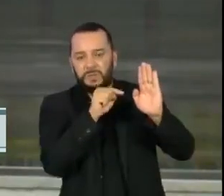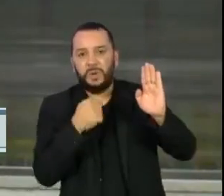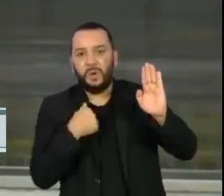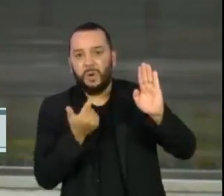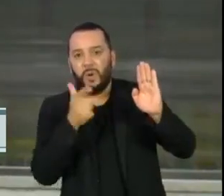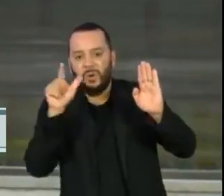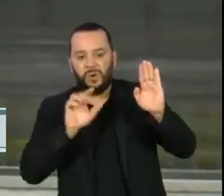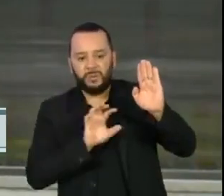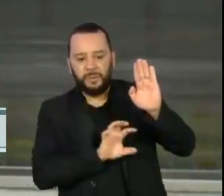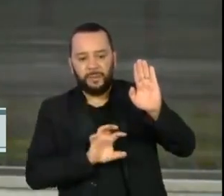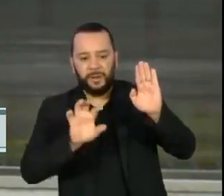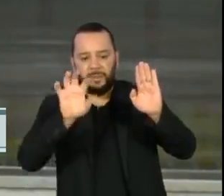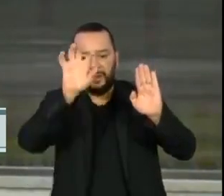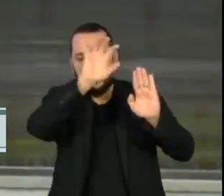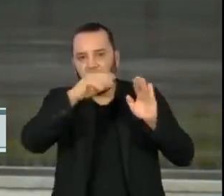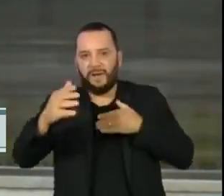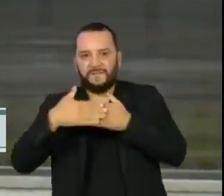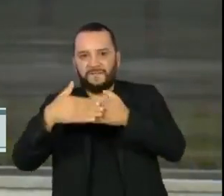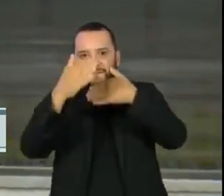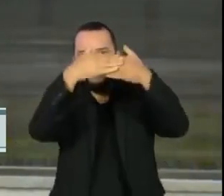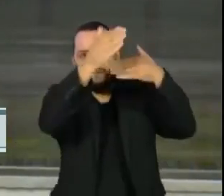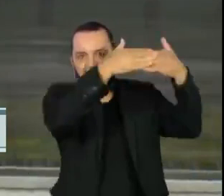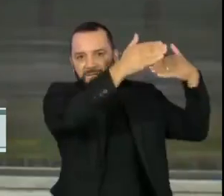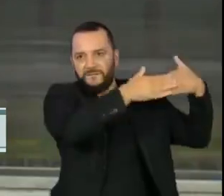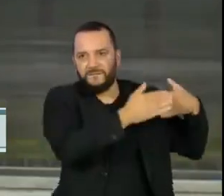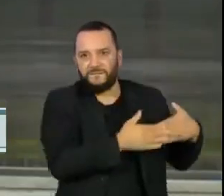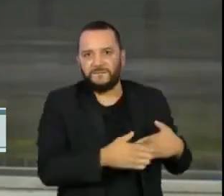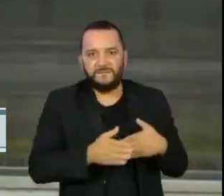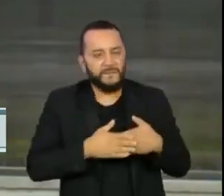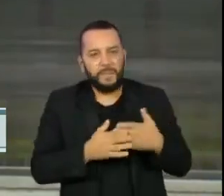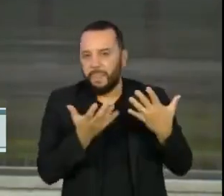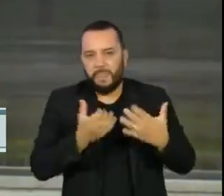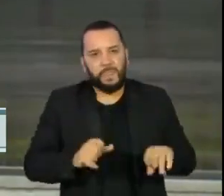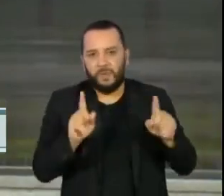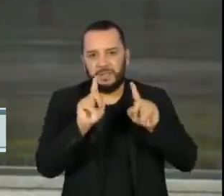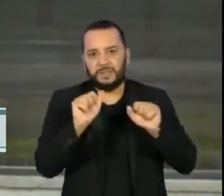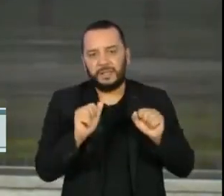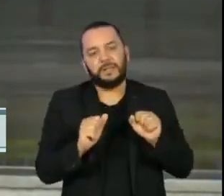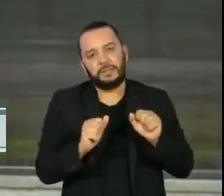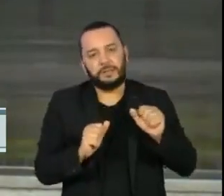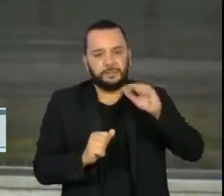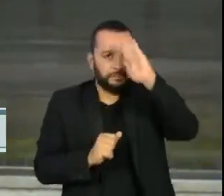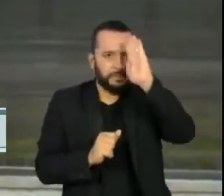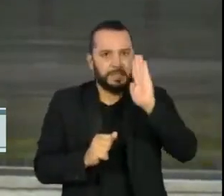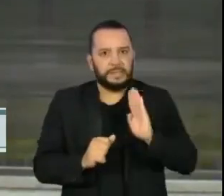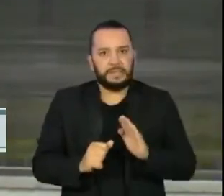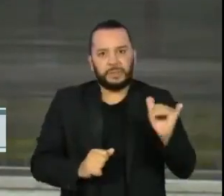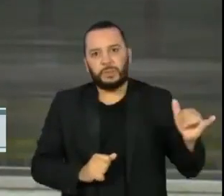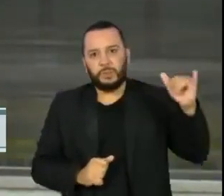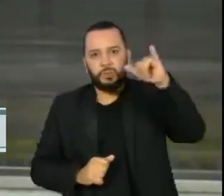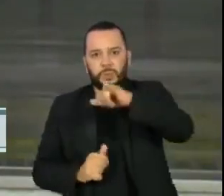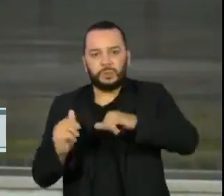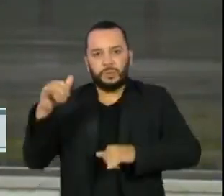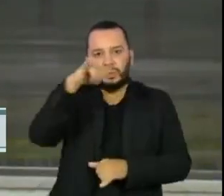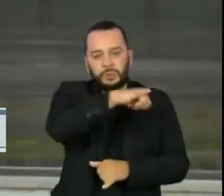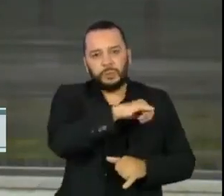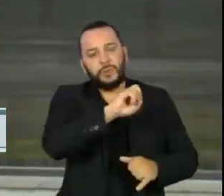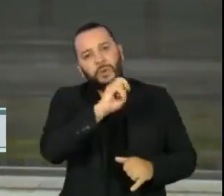estes países aqui vizinhos não recebessem as novas cepas, as variantes da